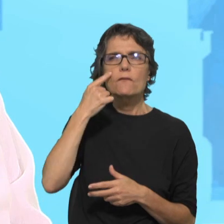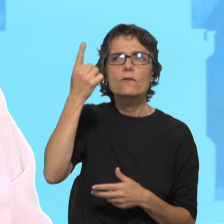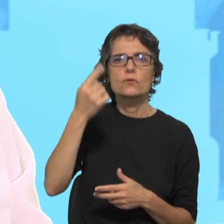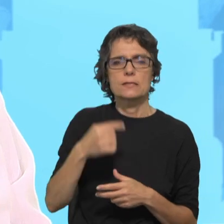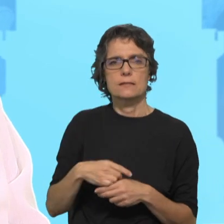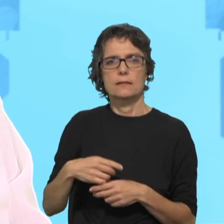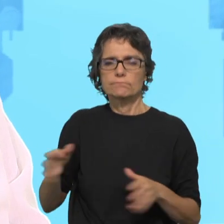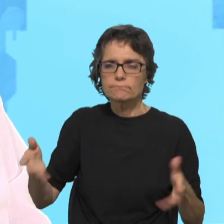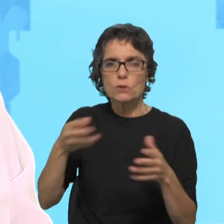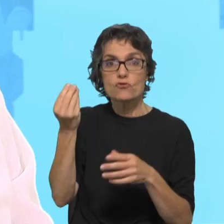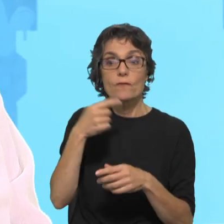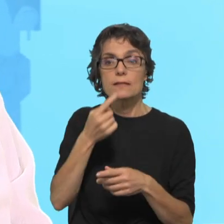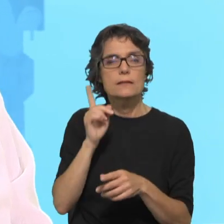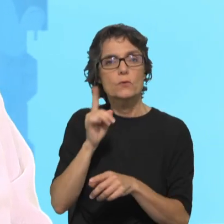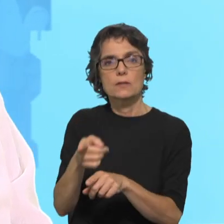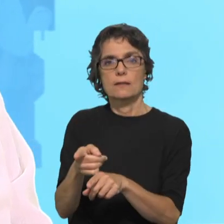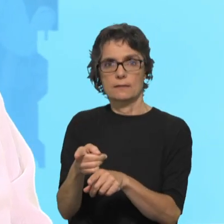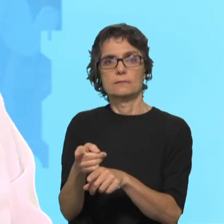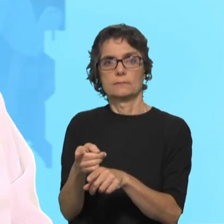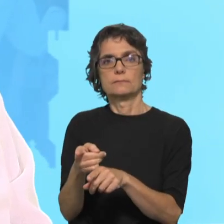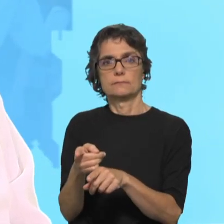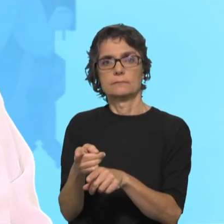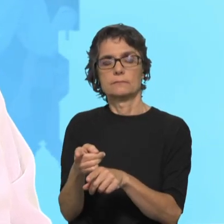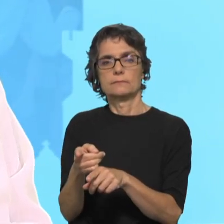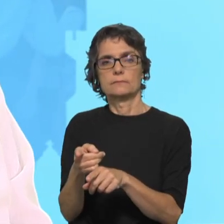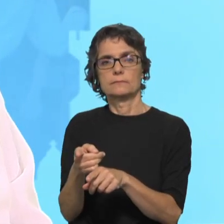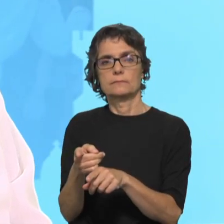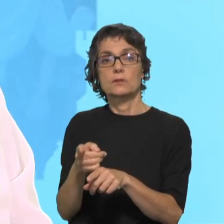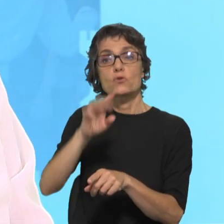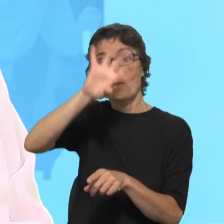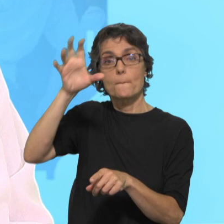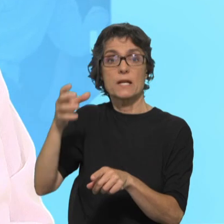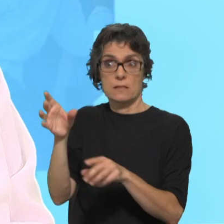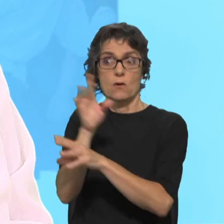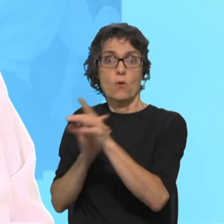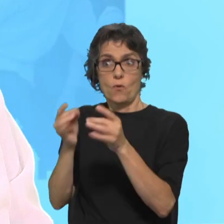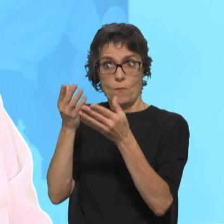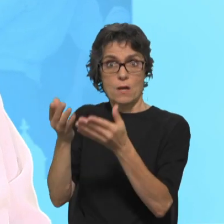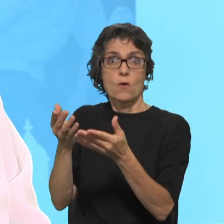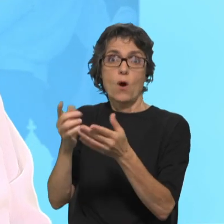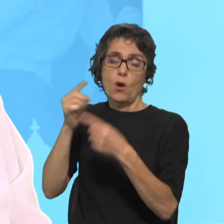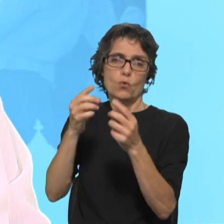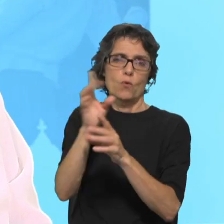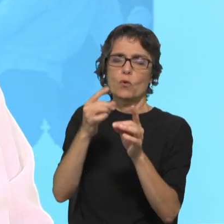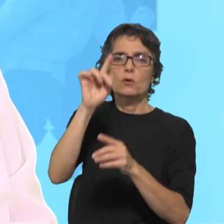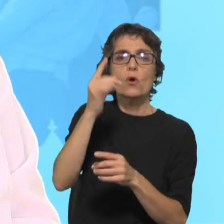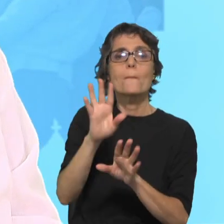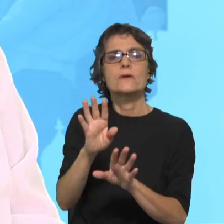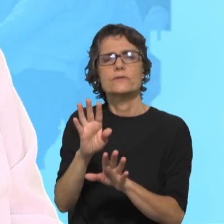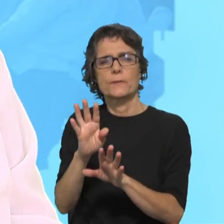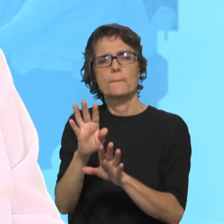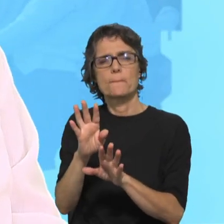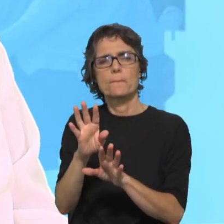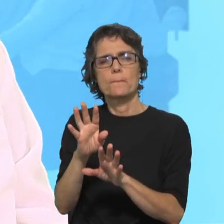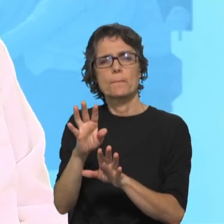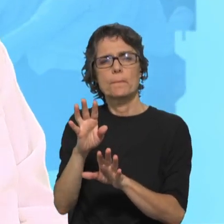Portanto, são os países, enfim, europeus ou não europeus, mas quer dizer,